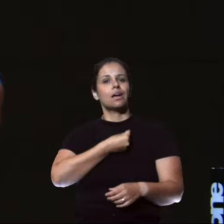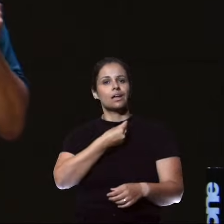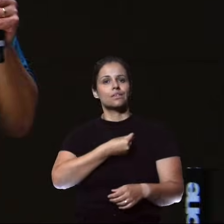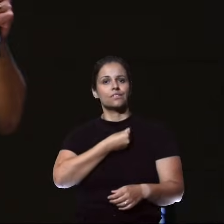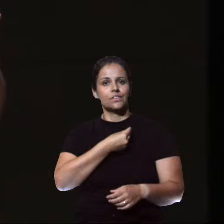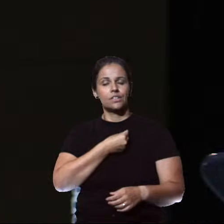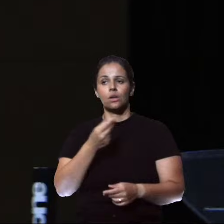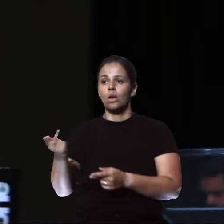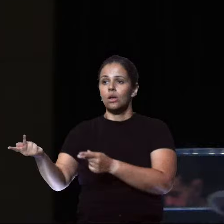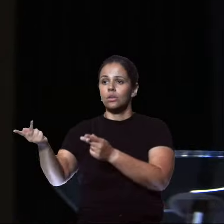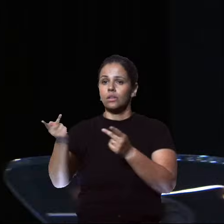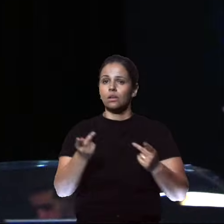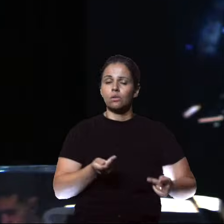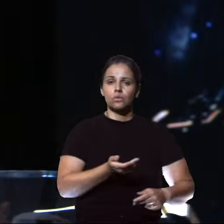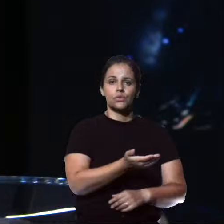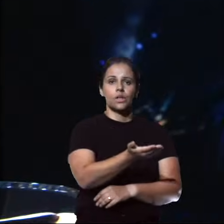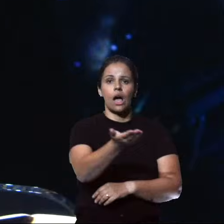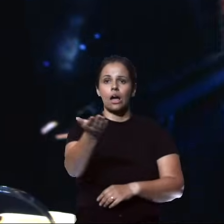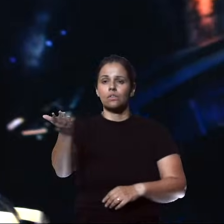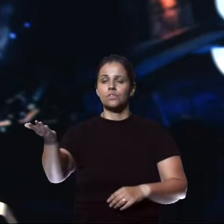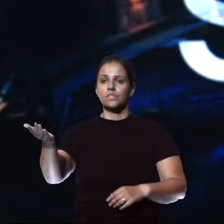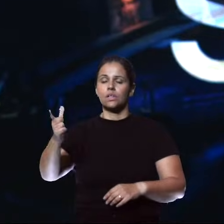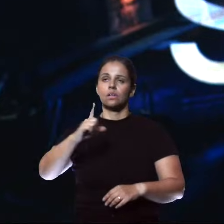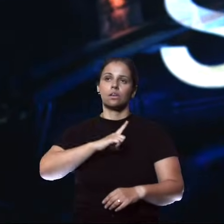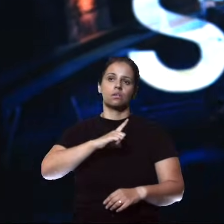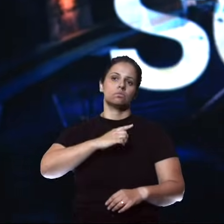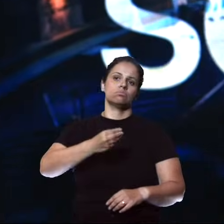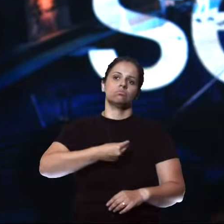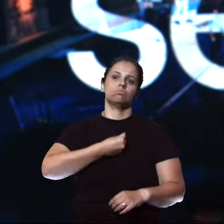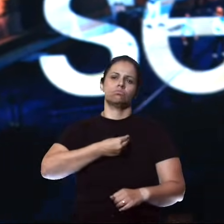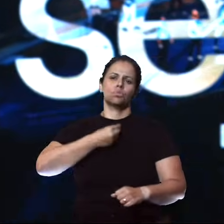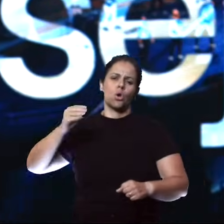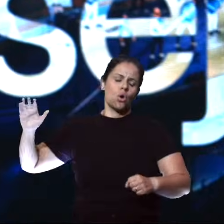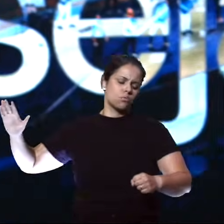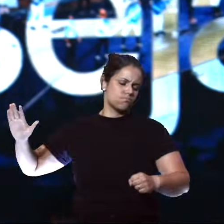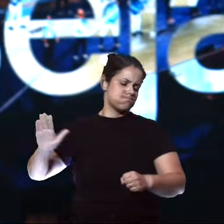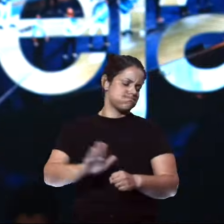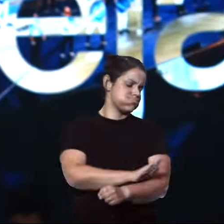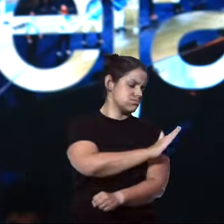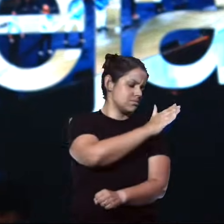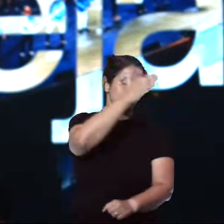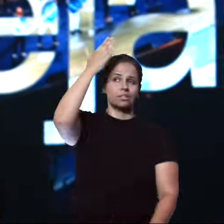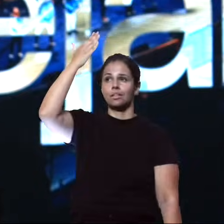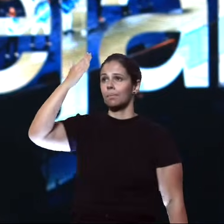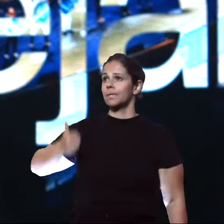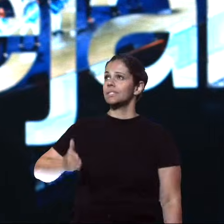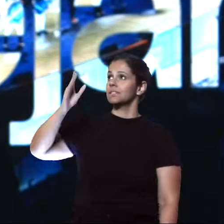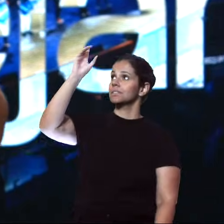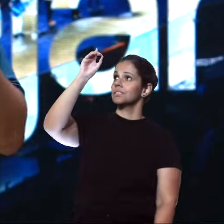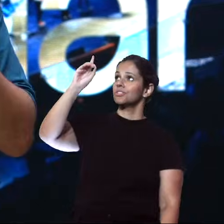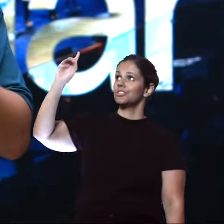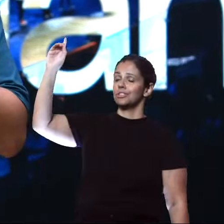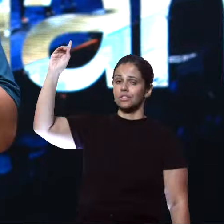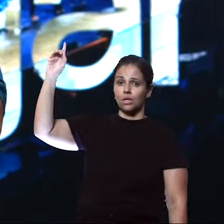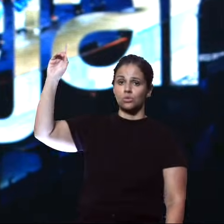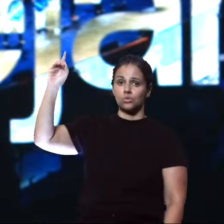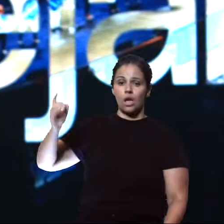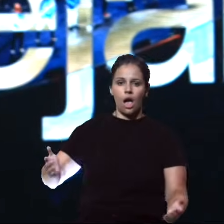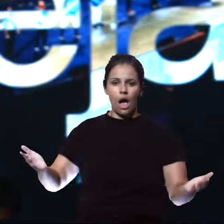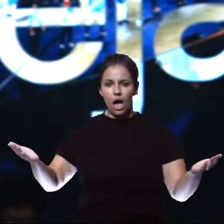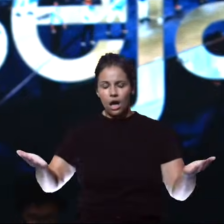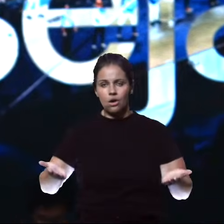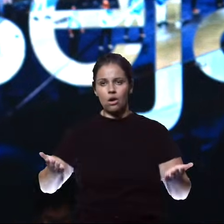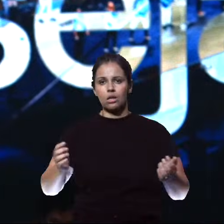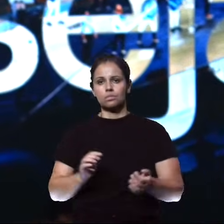E eu quero te convidar a viver essa vida cheia da presença do Senhor hoje, a viver a vida que o Senhor tem para você hoje.